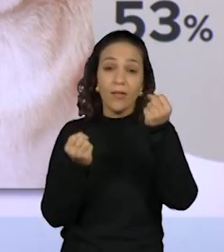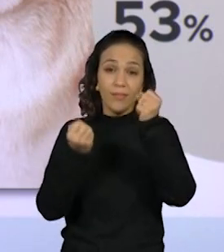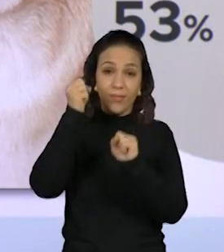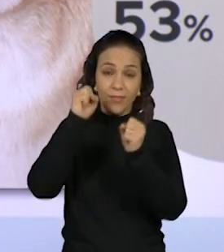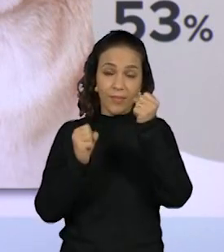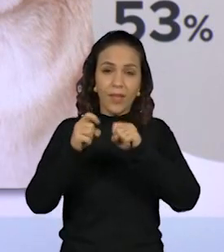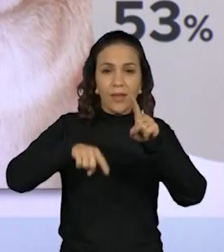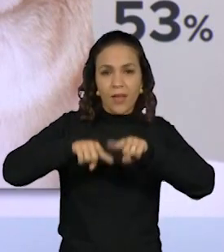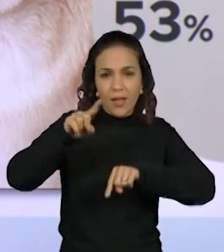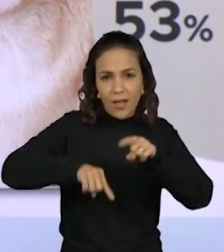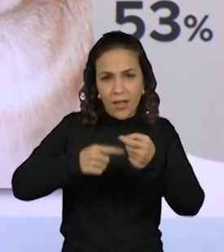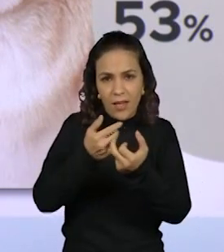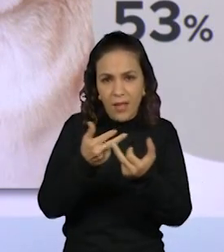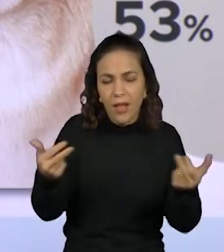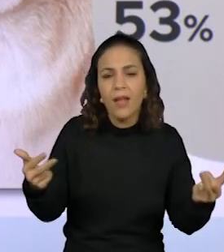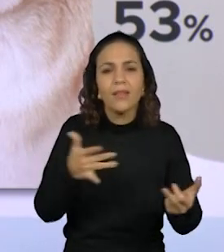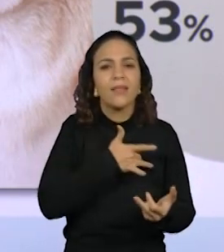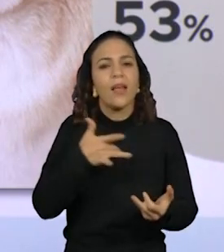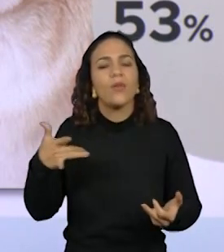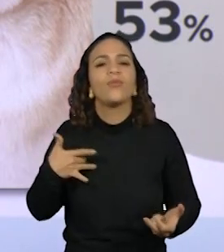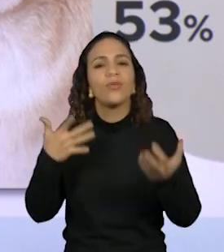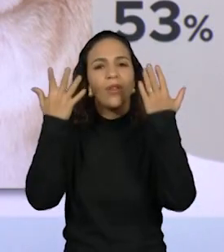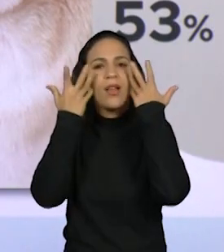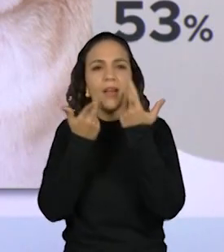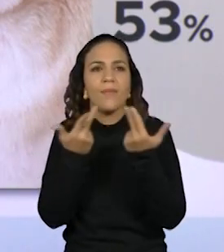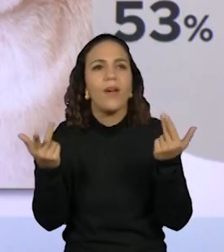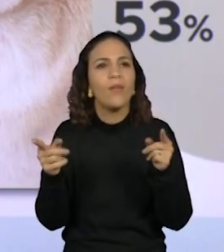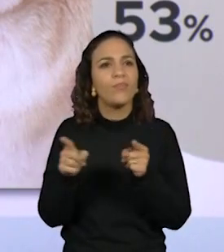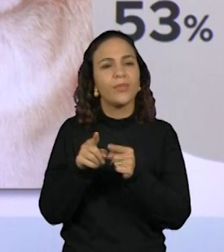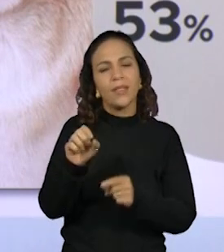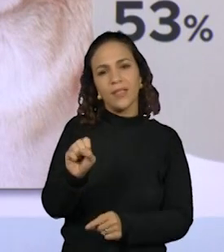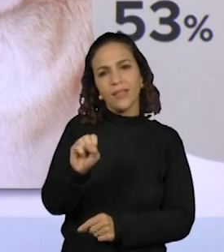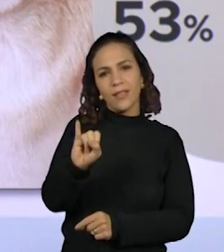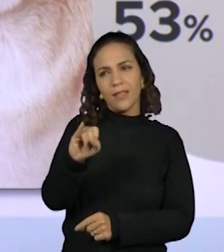Animal, SINDAM, o levantamento